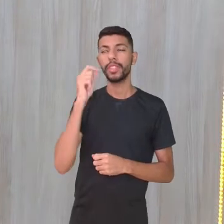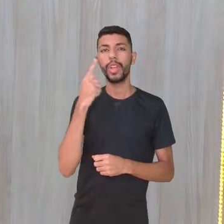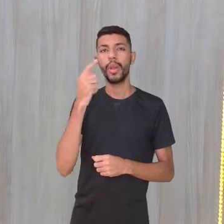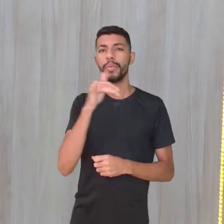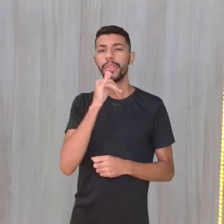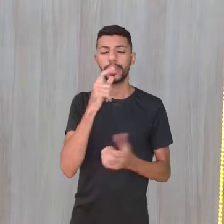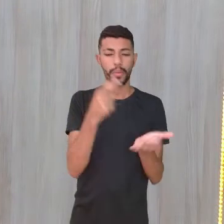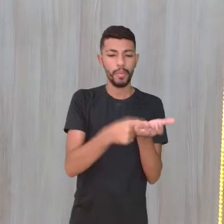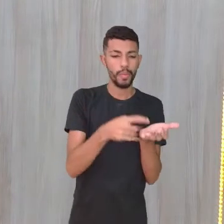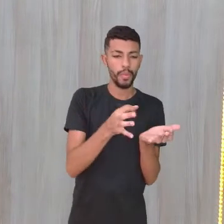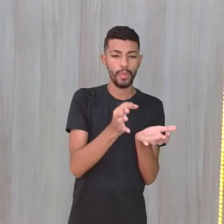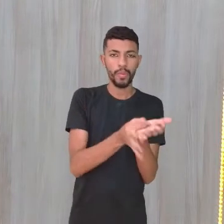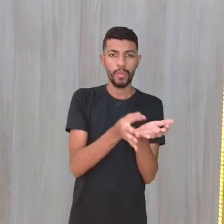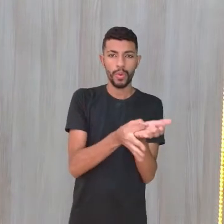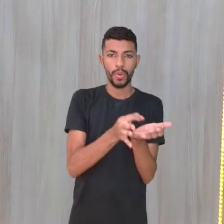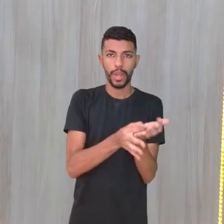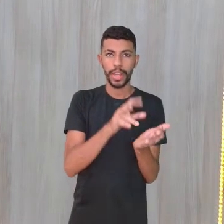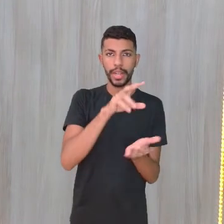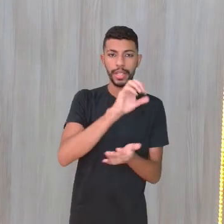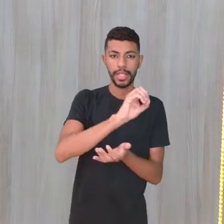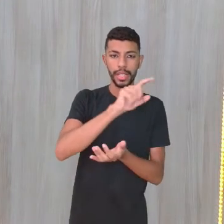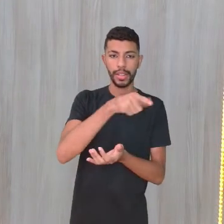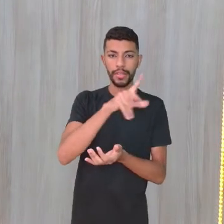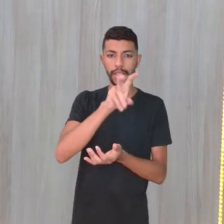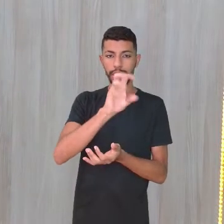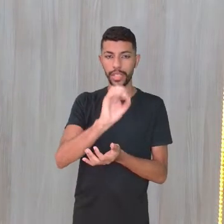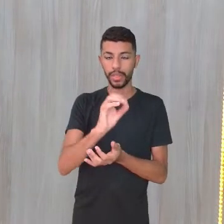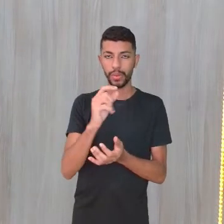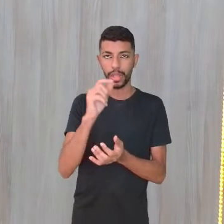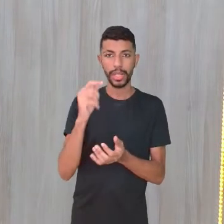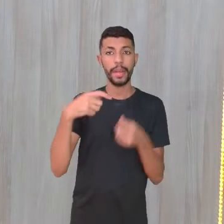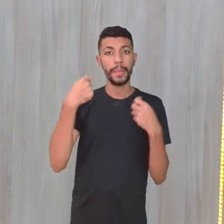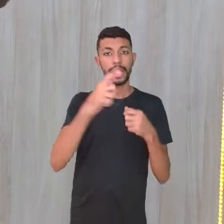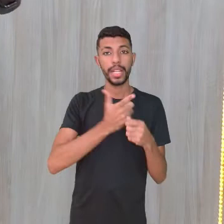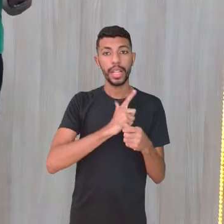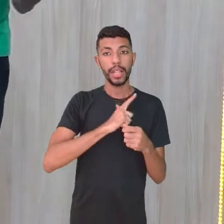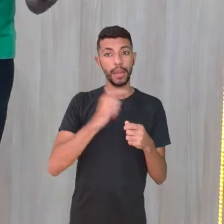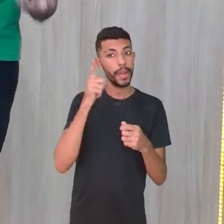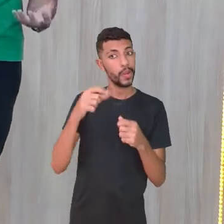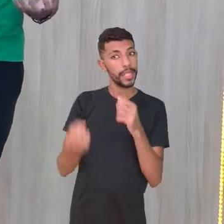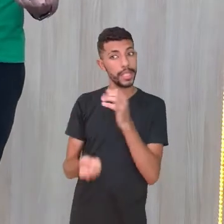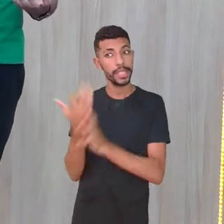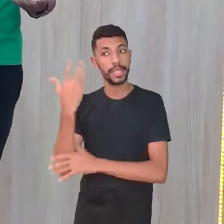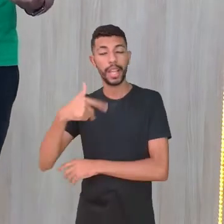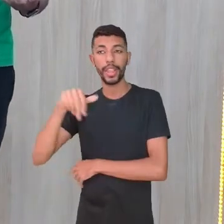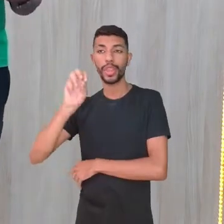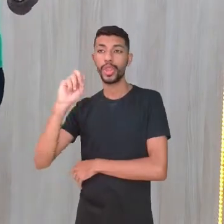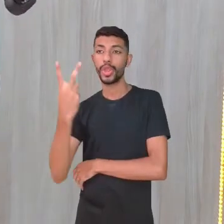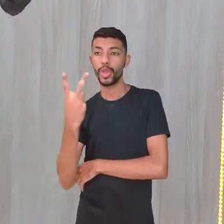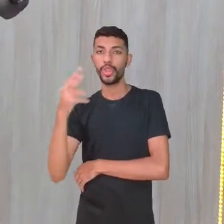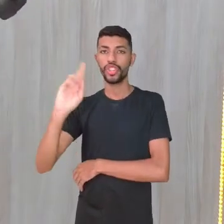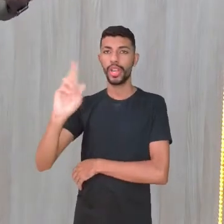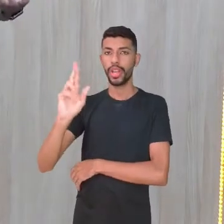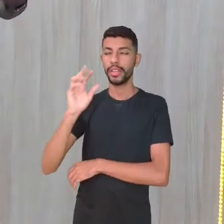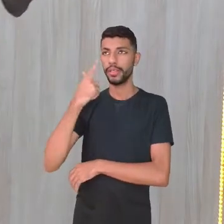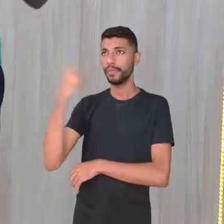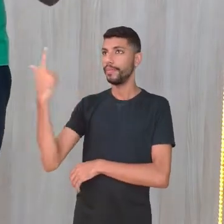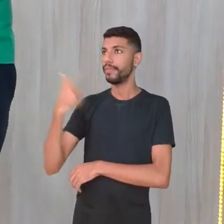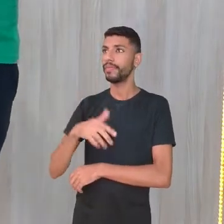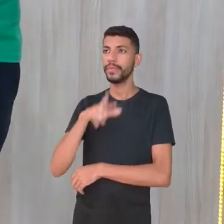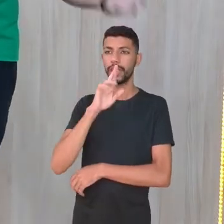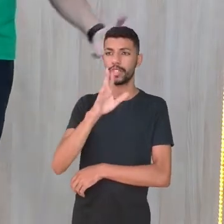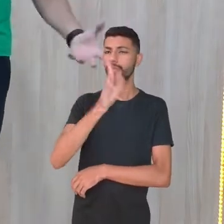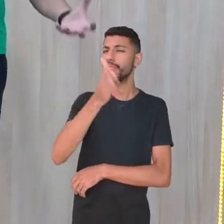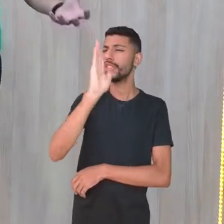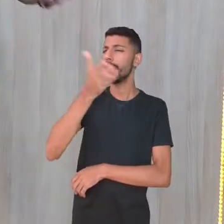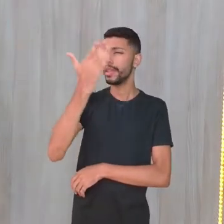50 centavos eu preciso ter para ter R$2? Essa resposta aí você já tem aí na